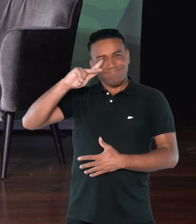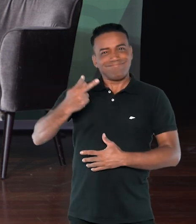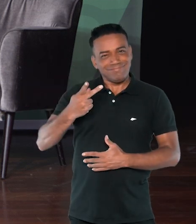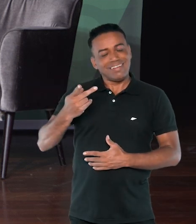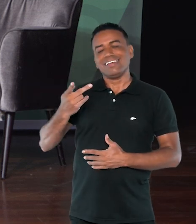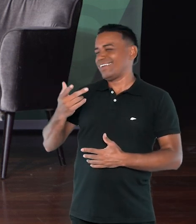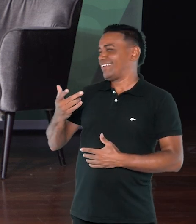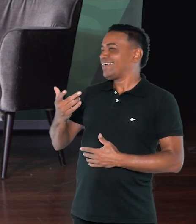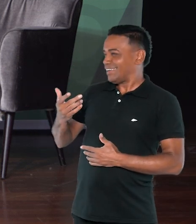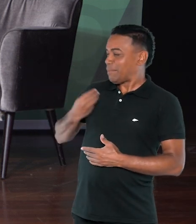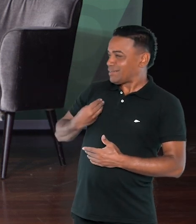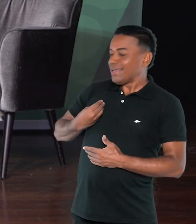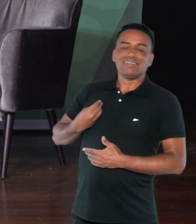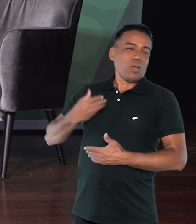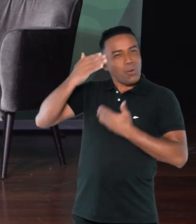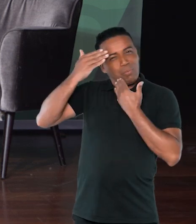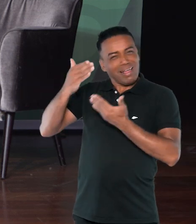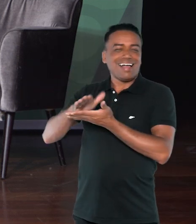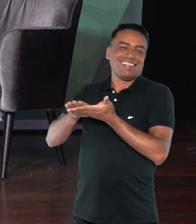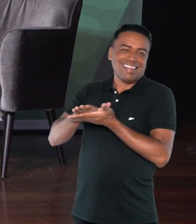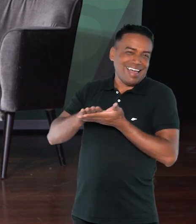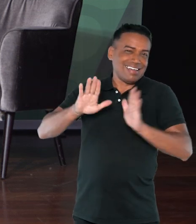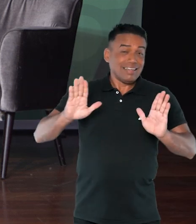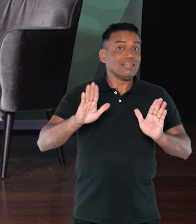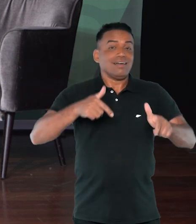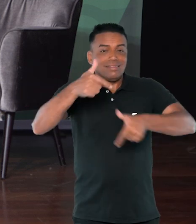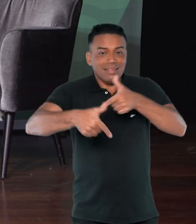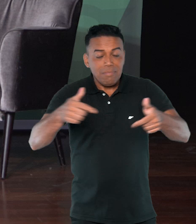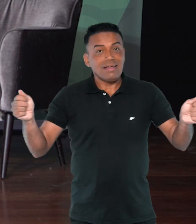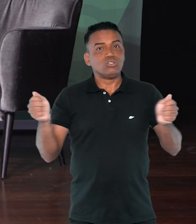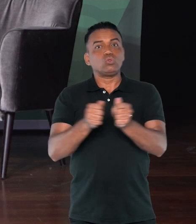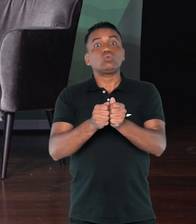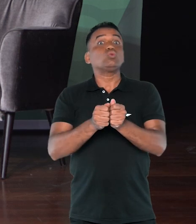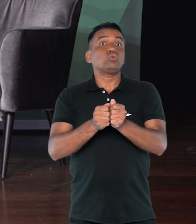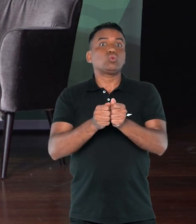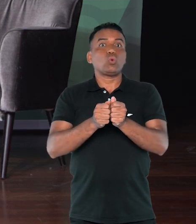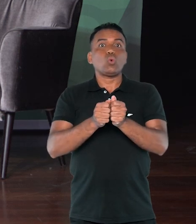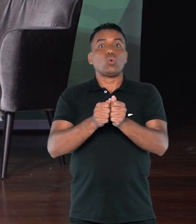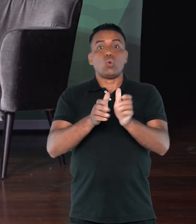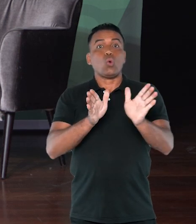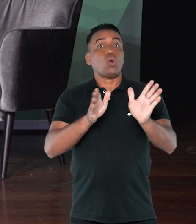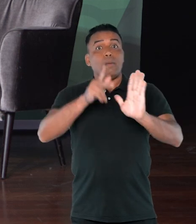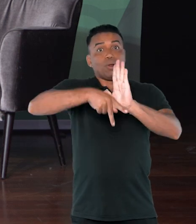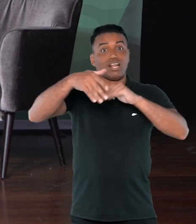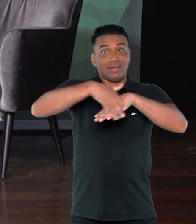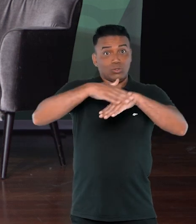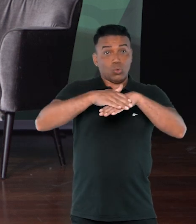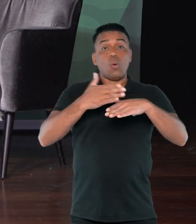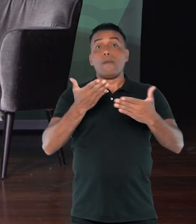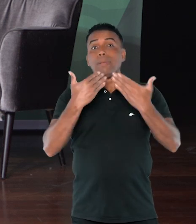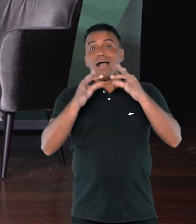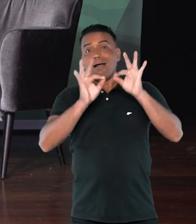pela presença, por trabalhar conosco aqui nessa sessão com acessibilidade do Sempre um